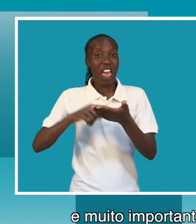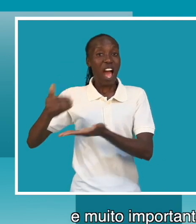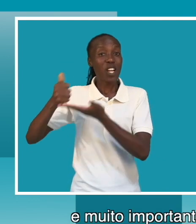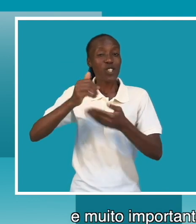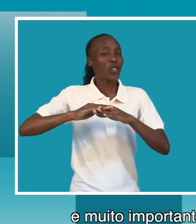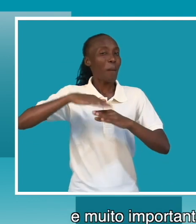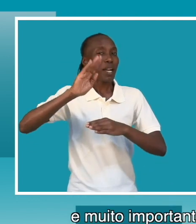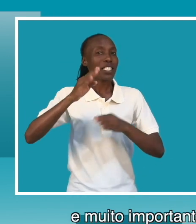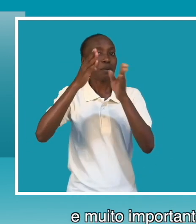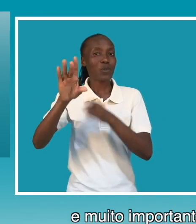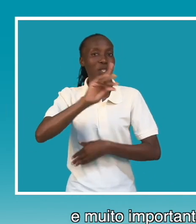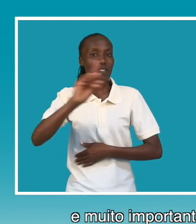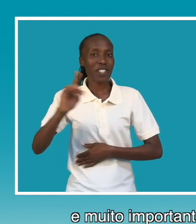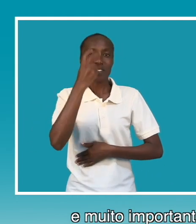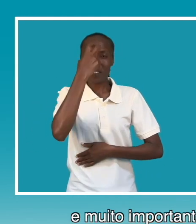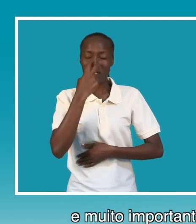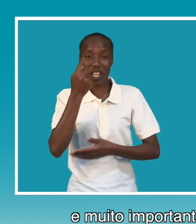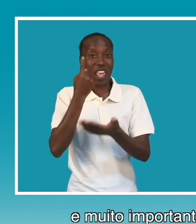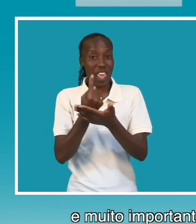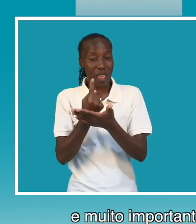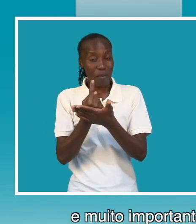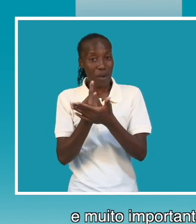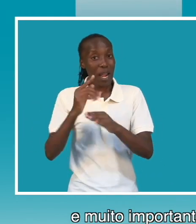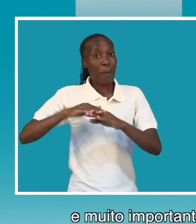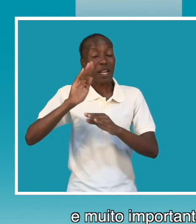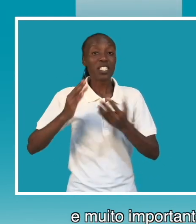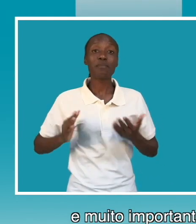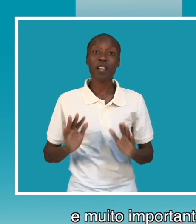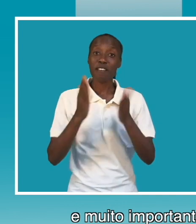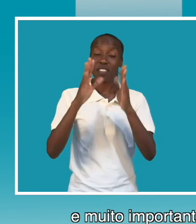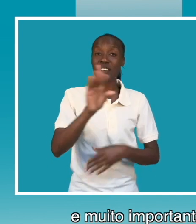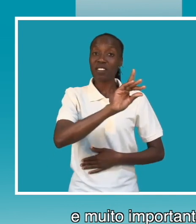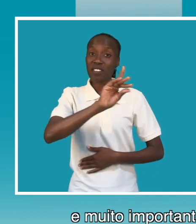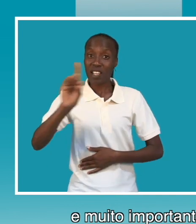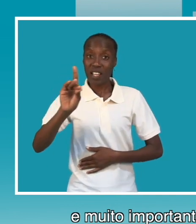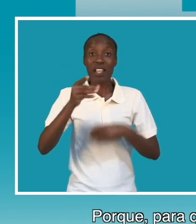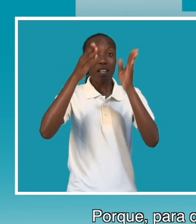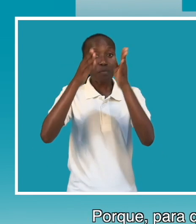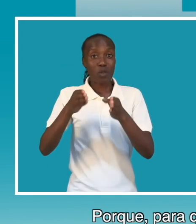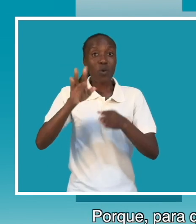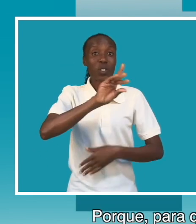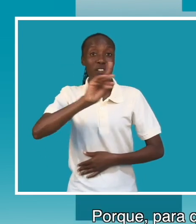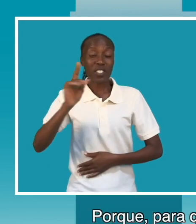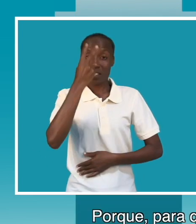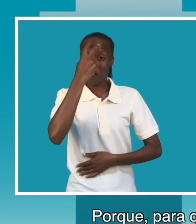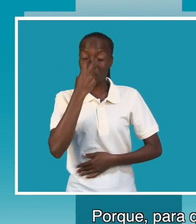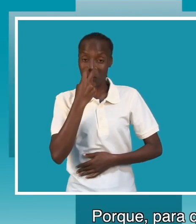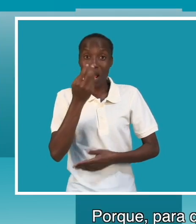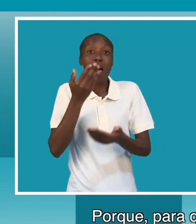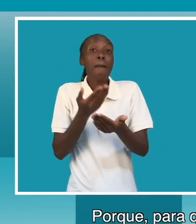e muito importante para a vida de uma pessoa com deficiência visual. porque